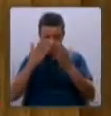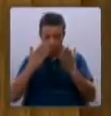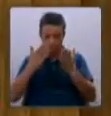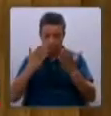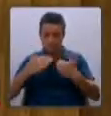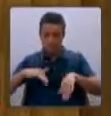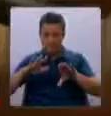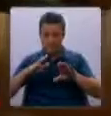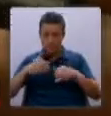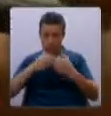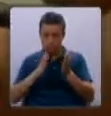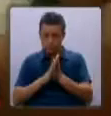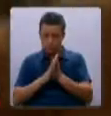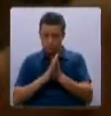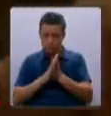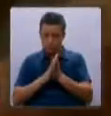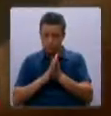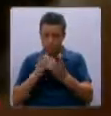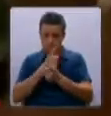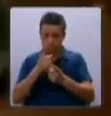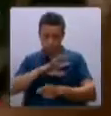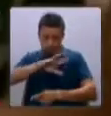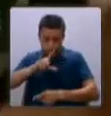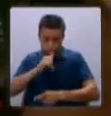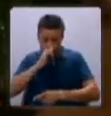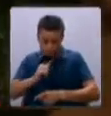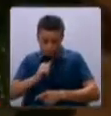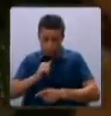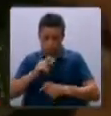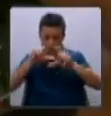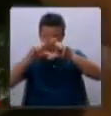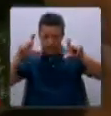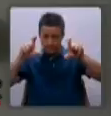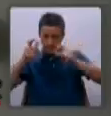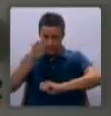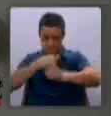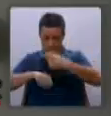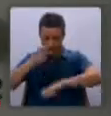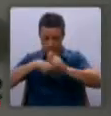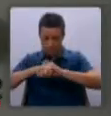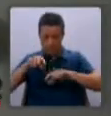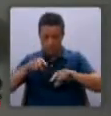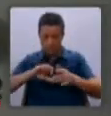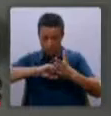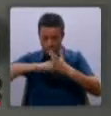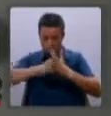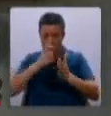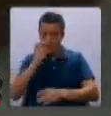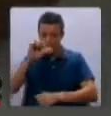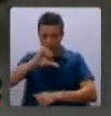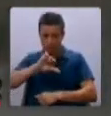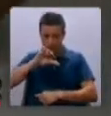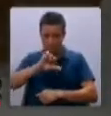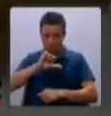nem todos os casos terminam com a subtração de valores. As empresas que vendem este tipo de